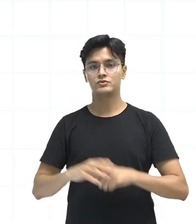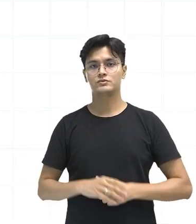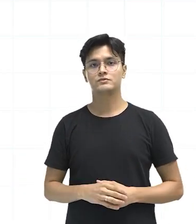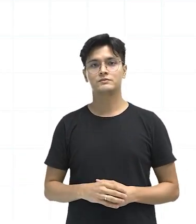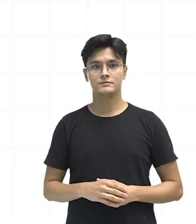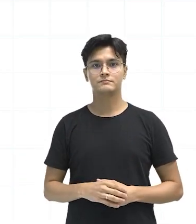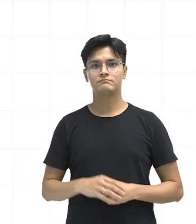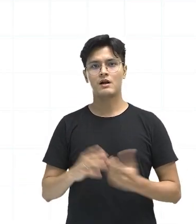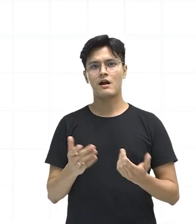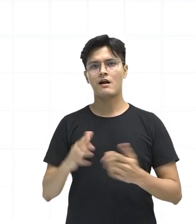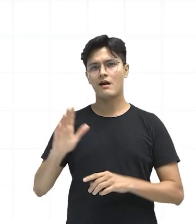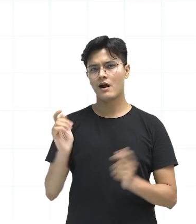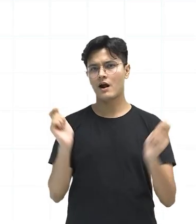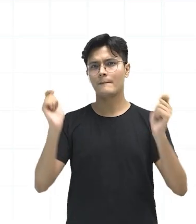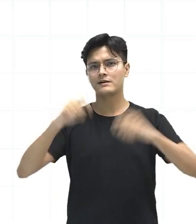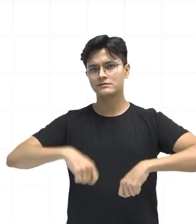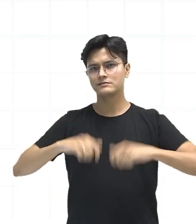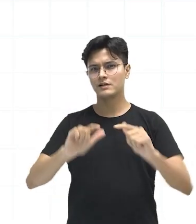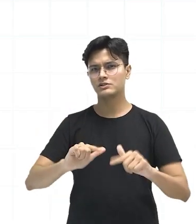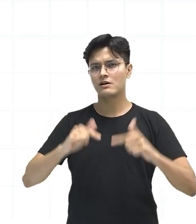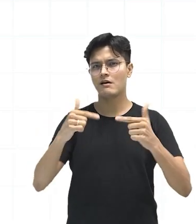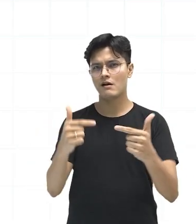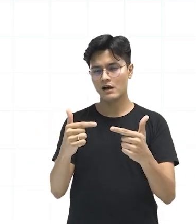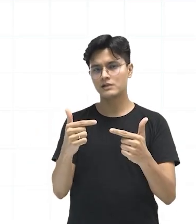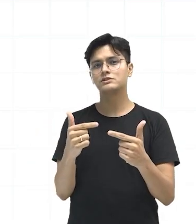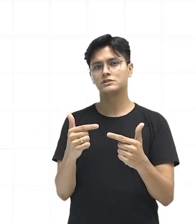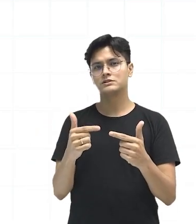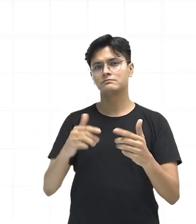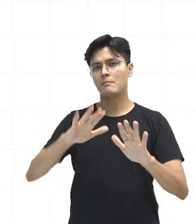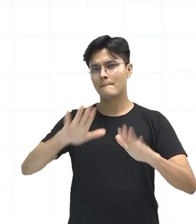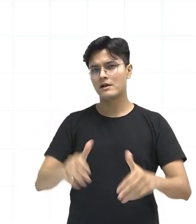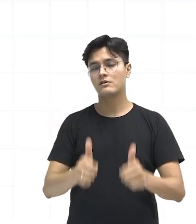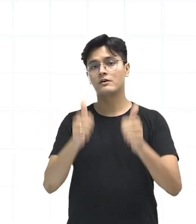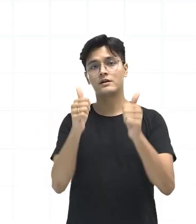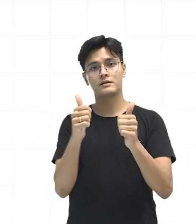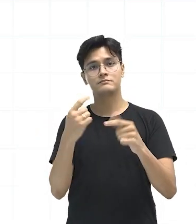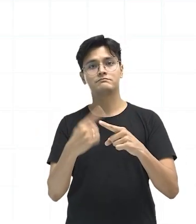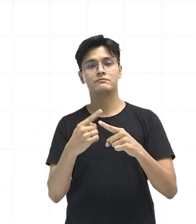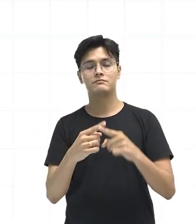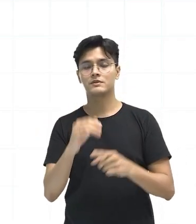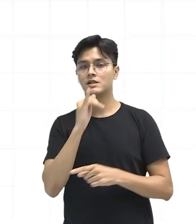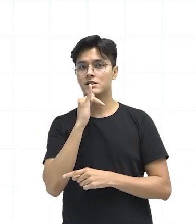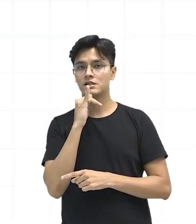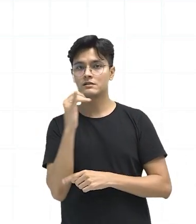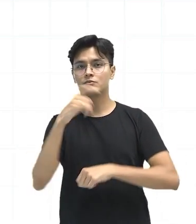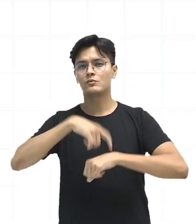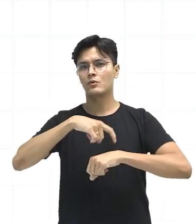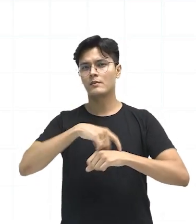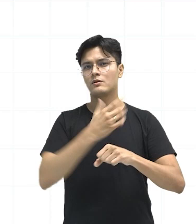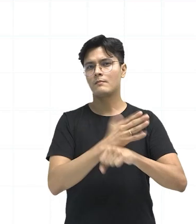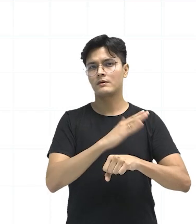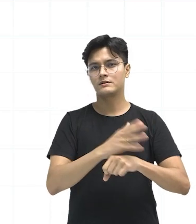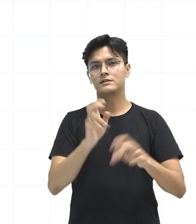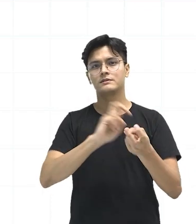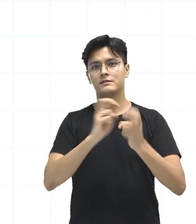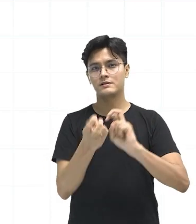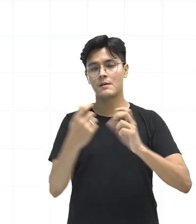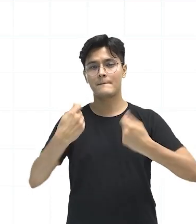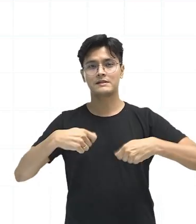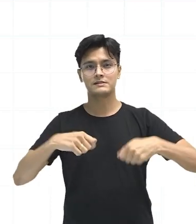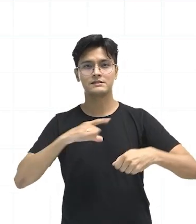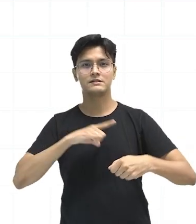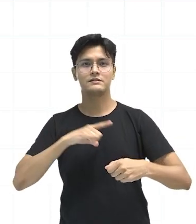Com certeza, a gente não tem nem dúvida disso, né? Até porque, na hora que você está jogando, você precisa ter esse